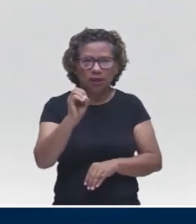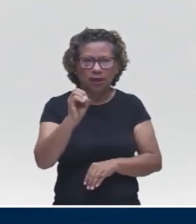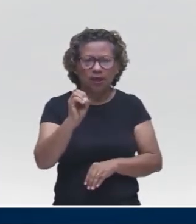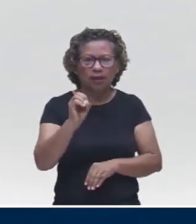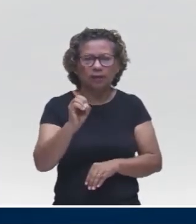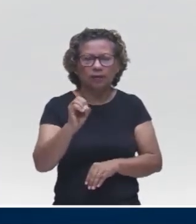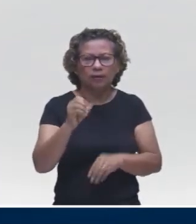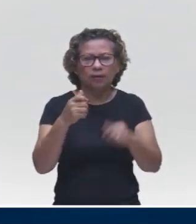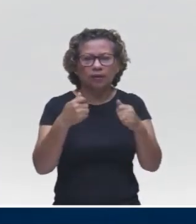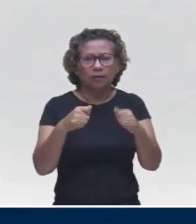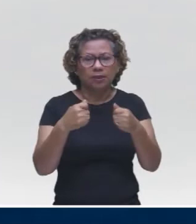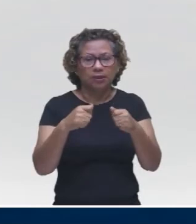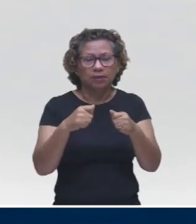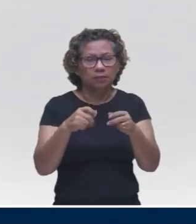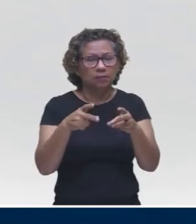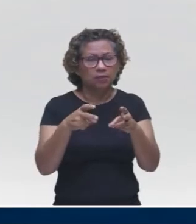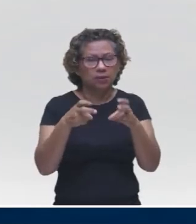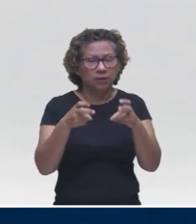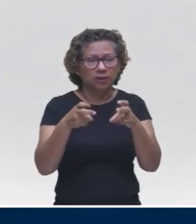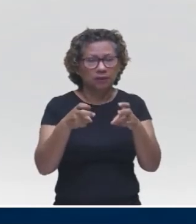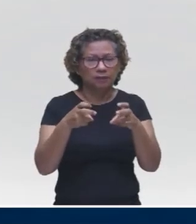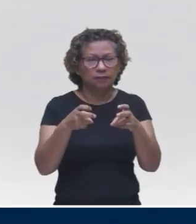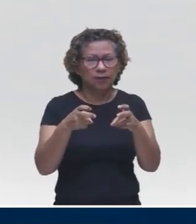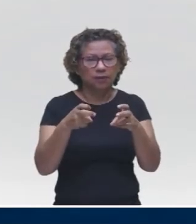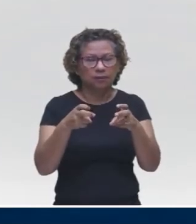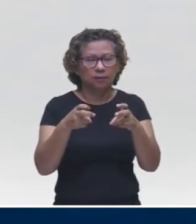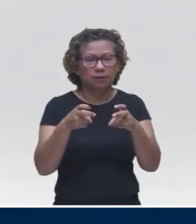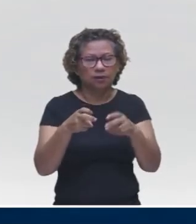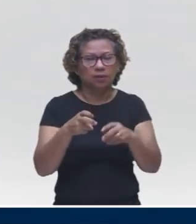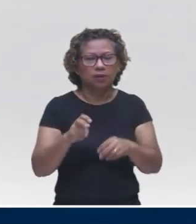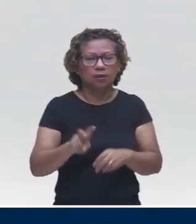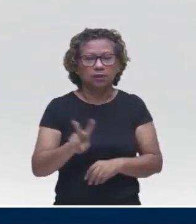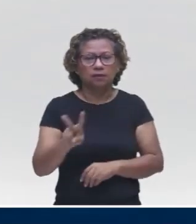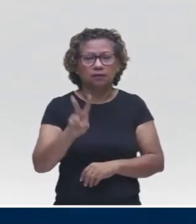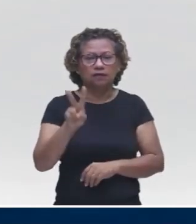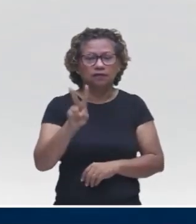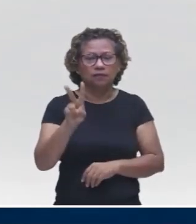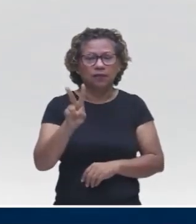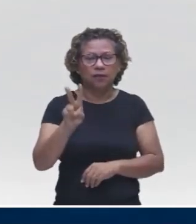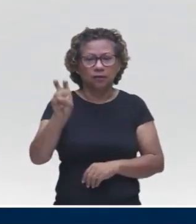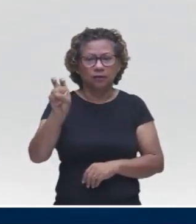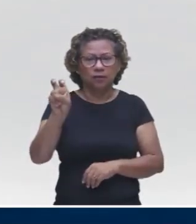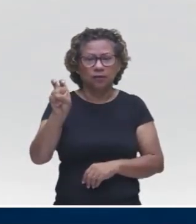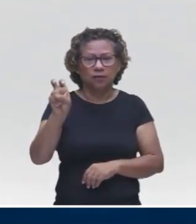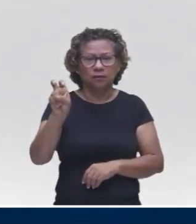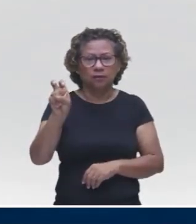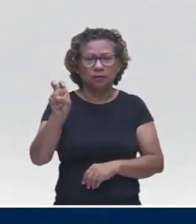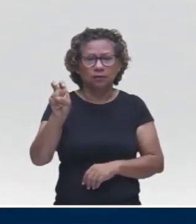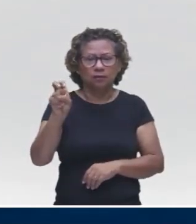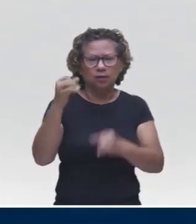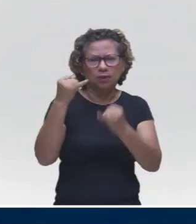valor 5 aqui, ó, observem que esse valor 5 aqui é o mesmo da